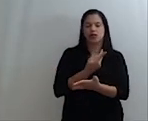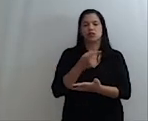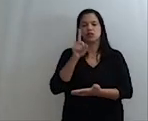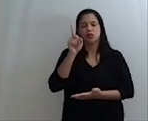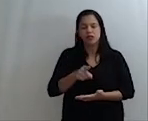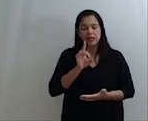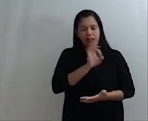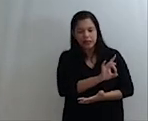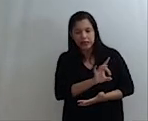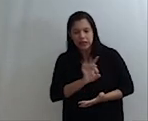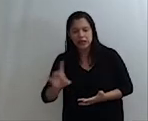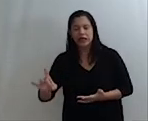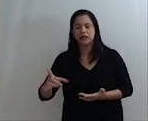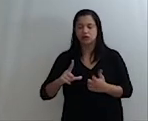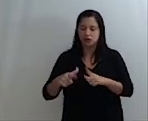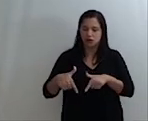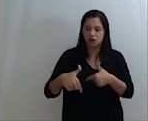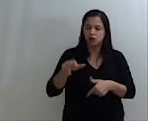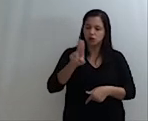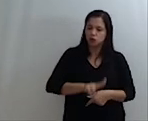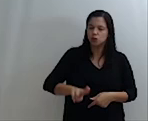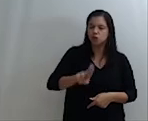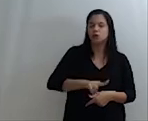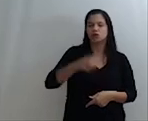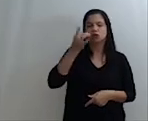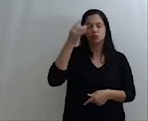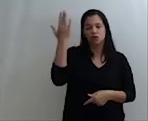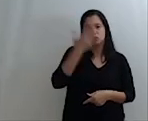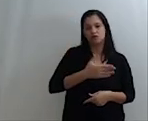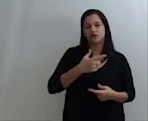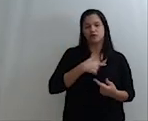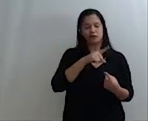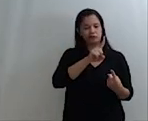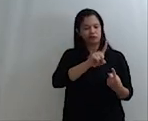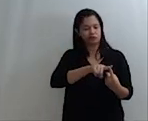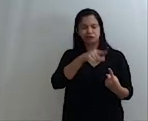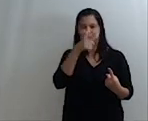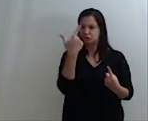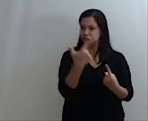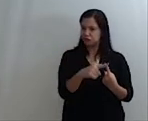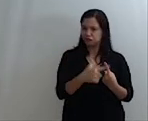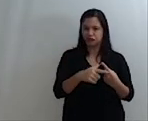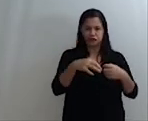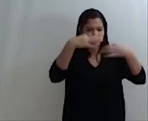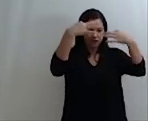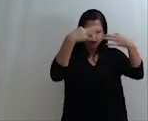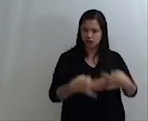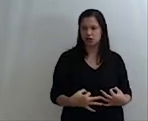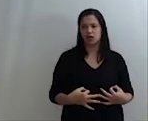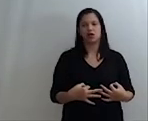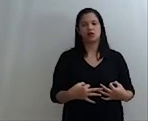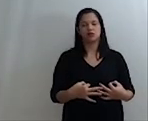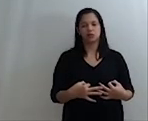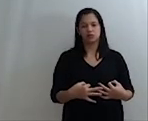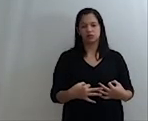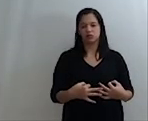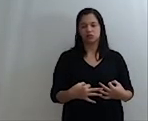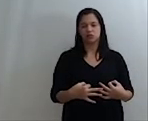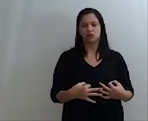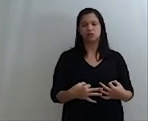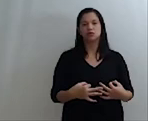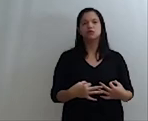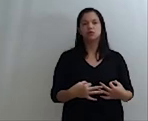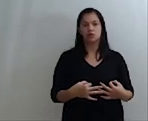falo dos dois como já mencionei não houve o reconhecimento da maneira como deveria ter sido feita e mesmo que